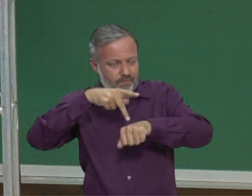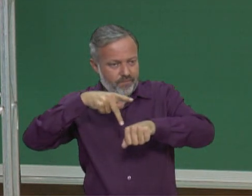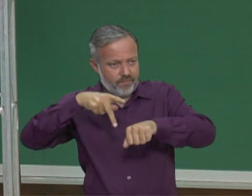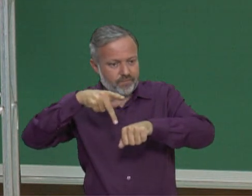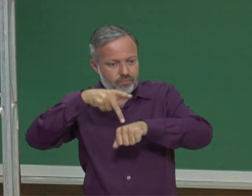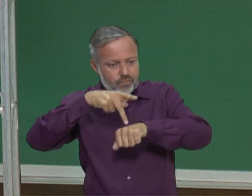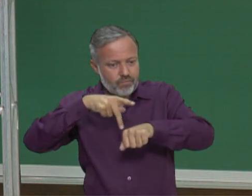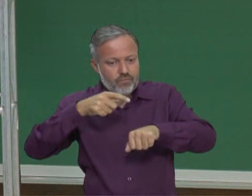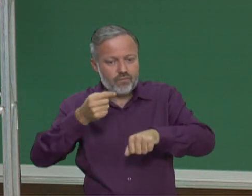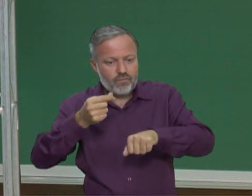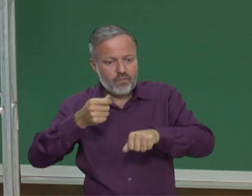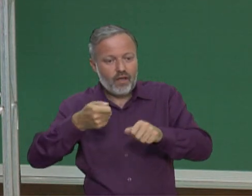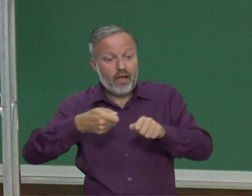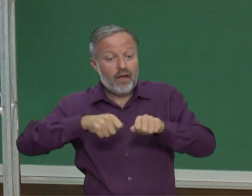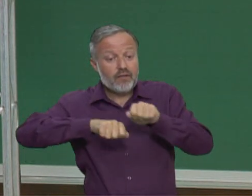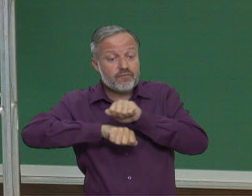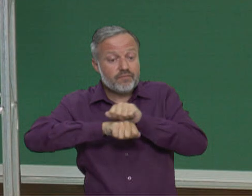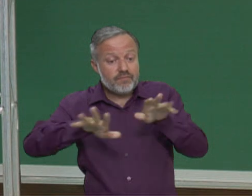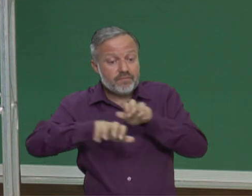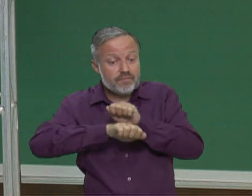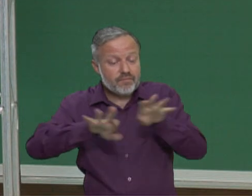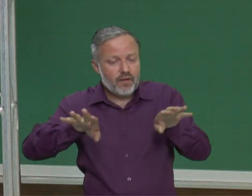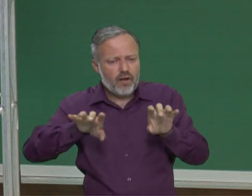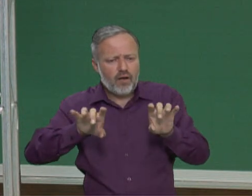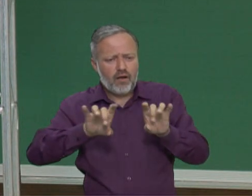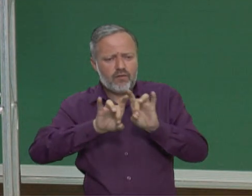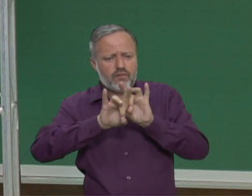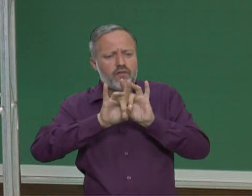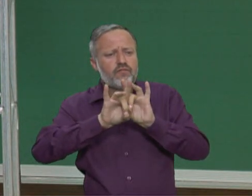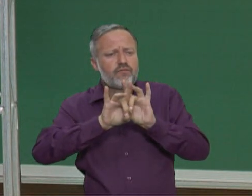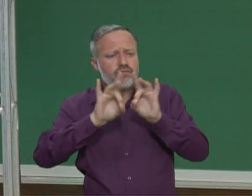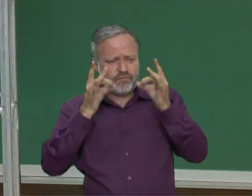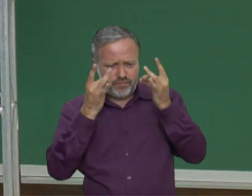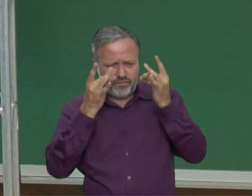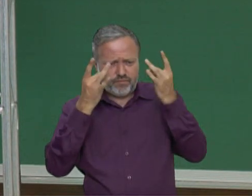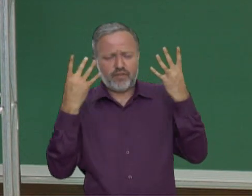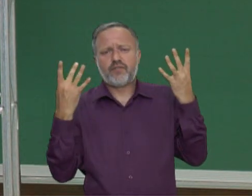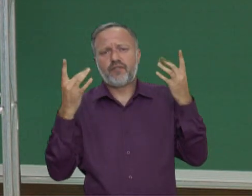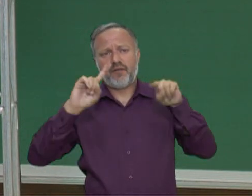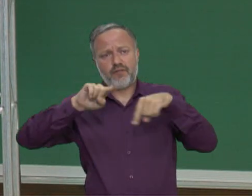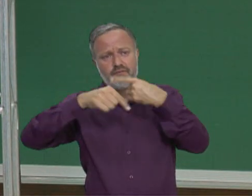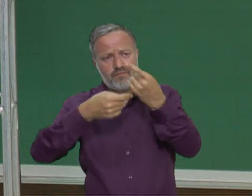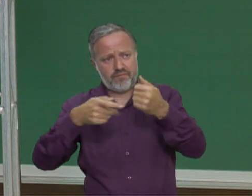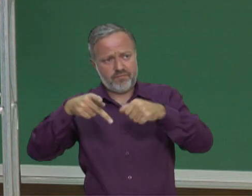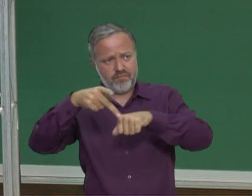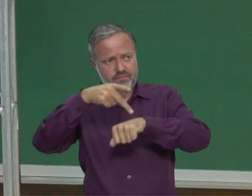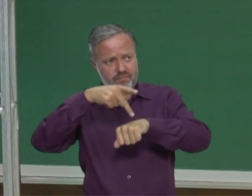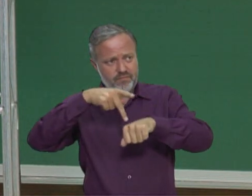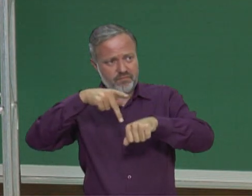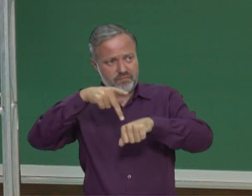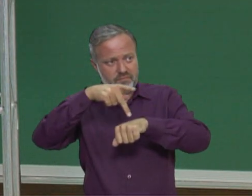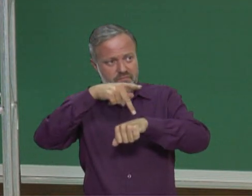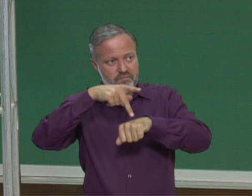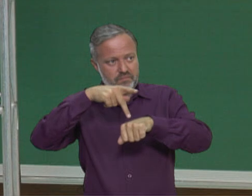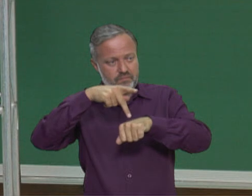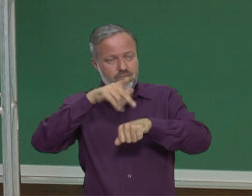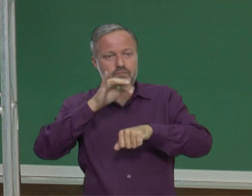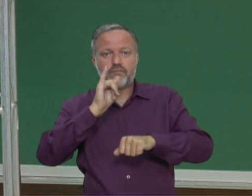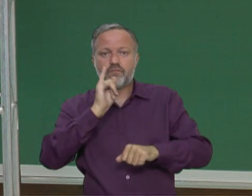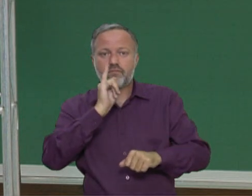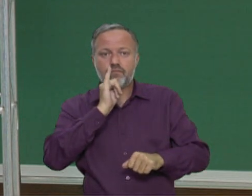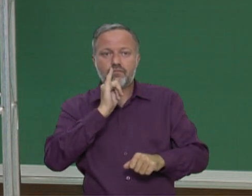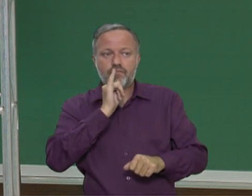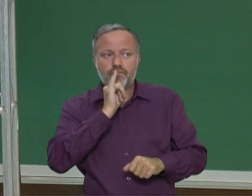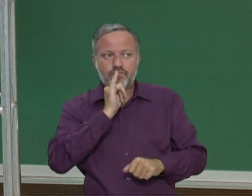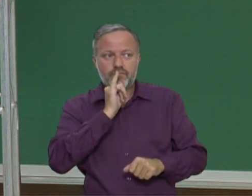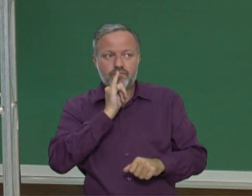circulação desse dinheiro facilite para esses outros países investimento, circulação, faz com que países, por exemplo, que